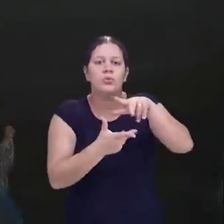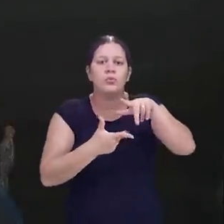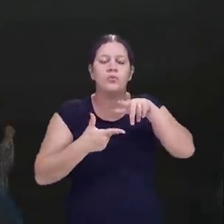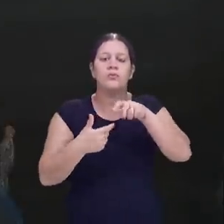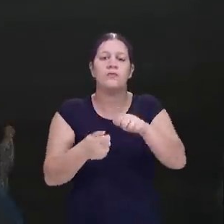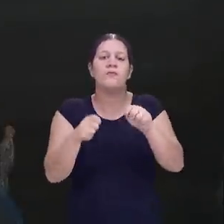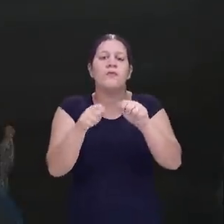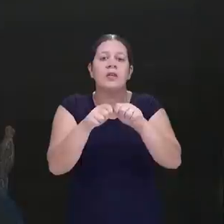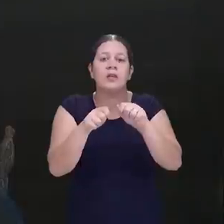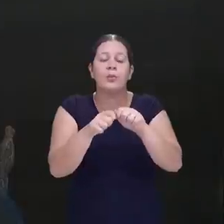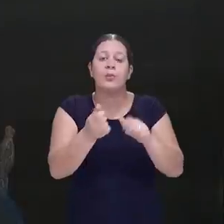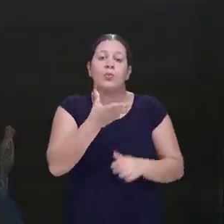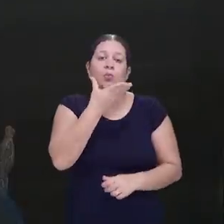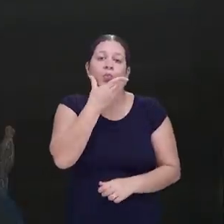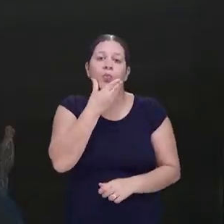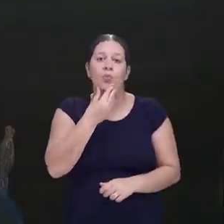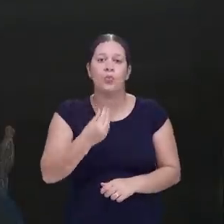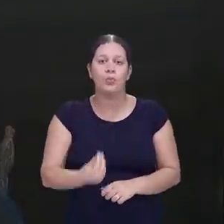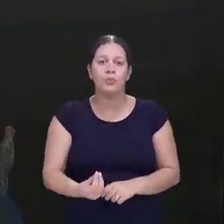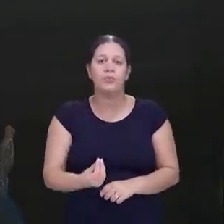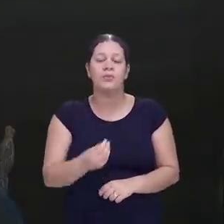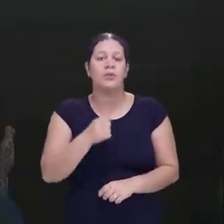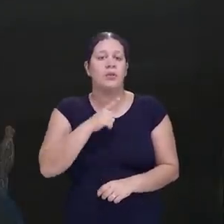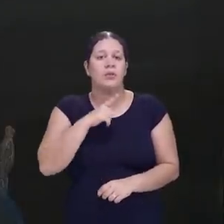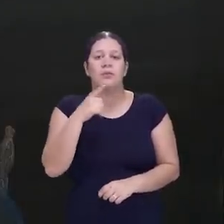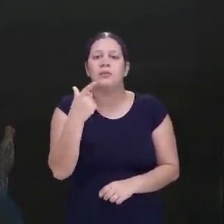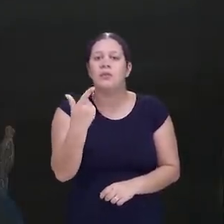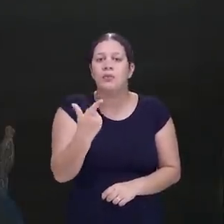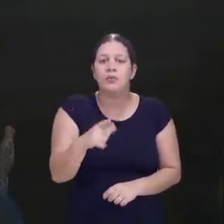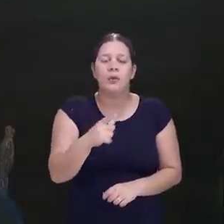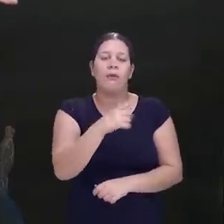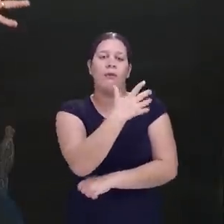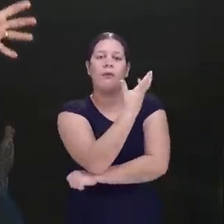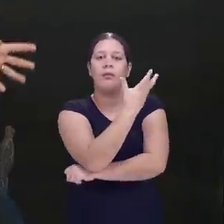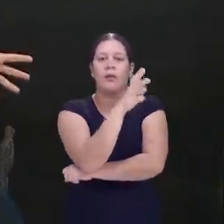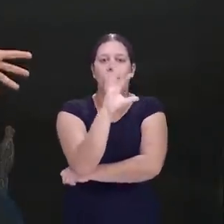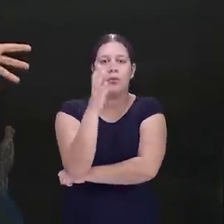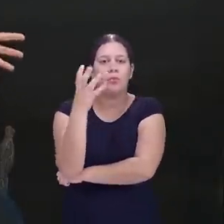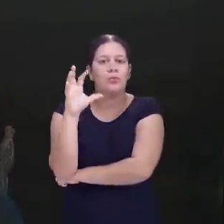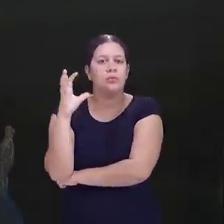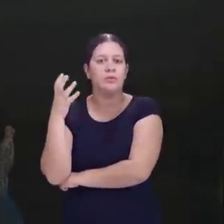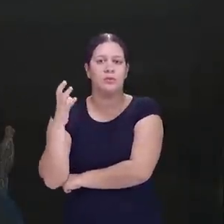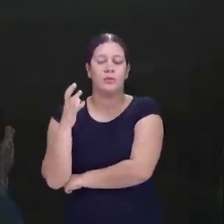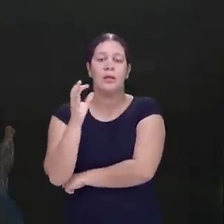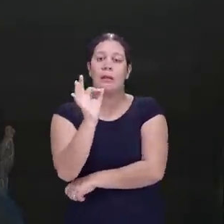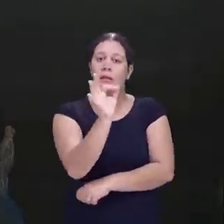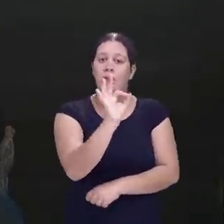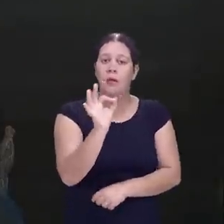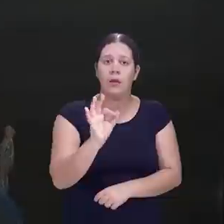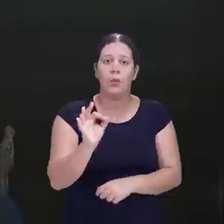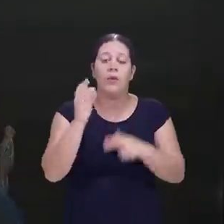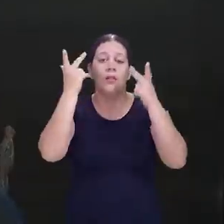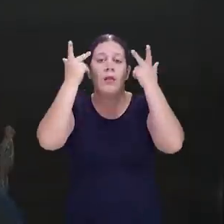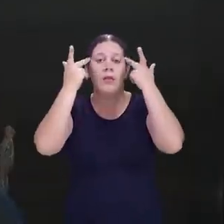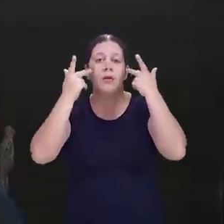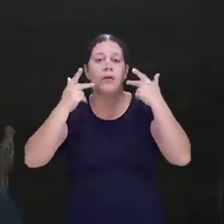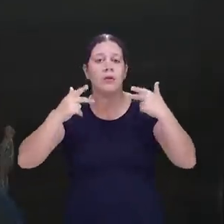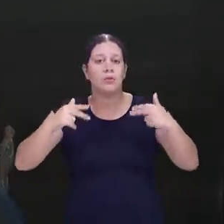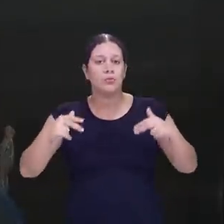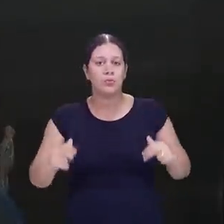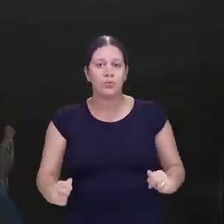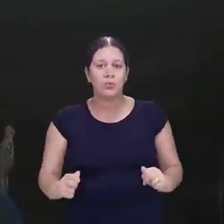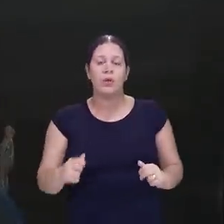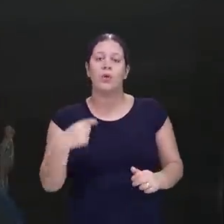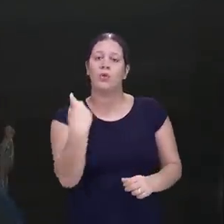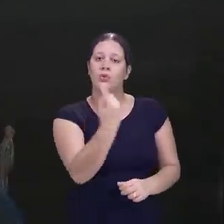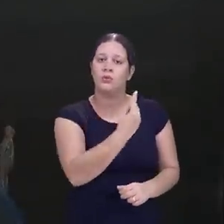tudo aquilo que é feito pelo homem, que não tem muito a ver com a natureza. Aquilo que não é natural na geografia,